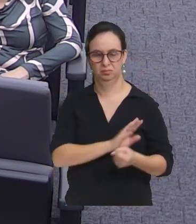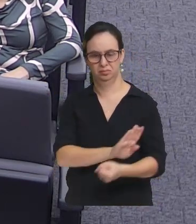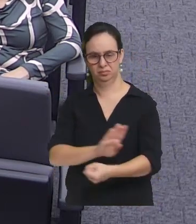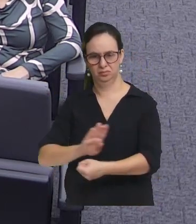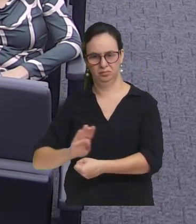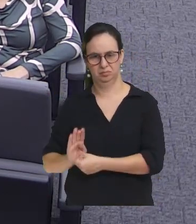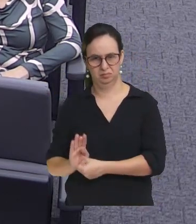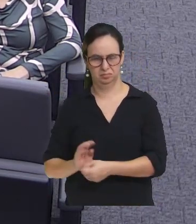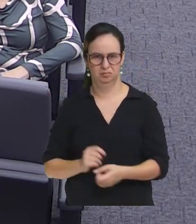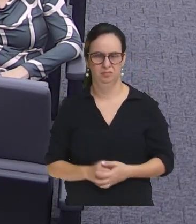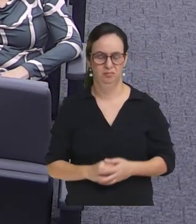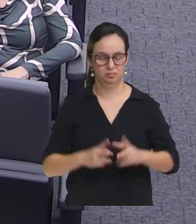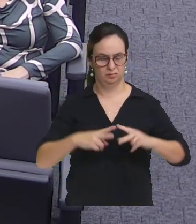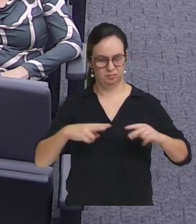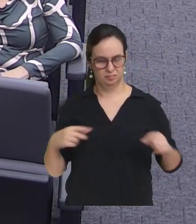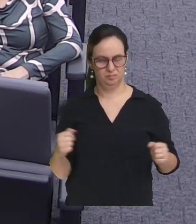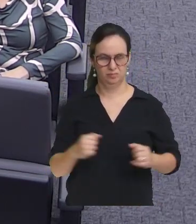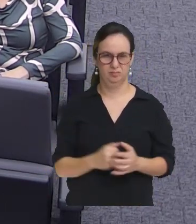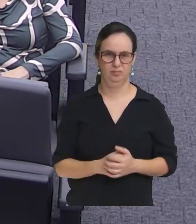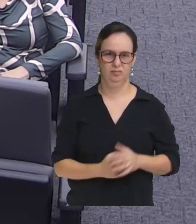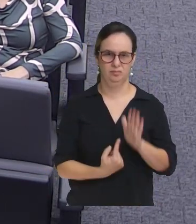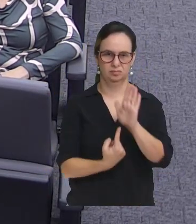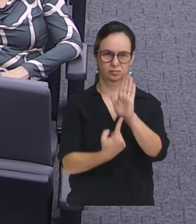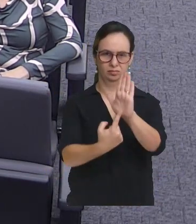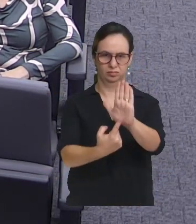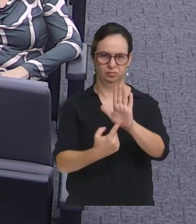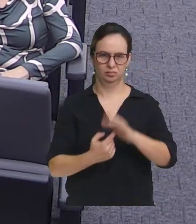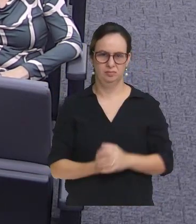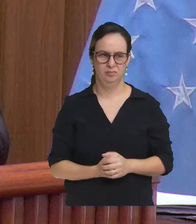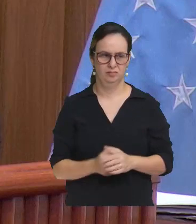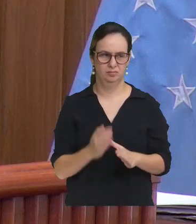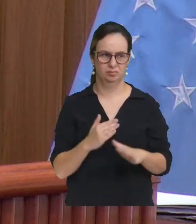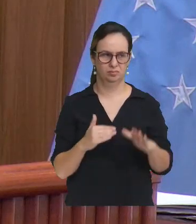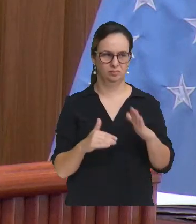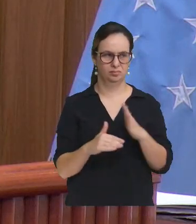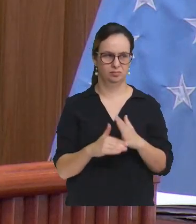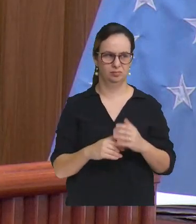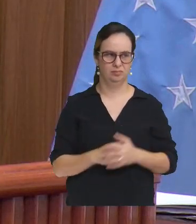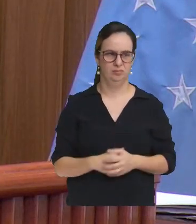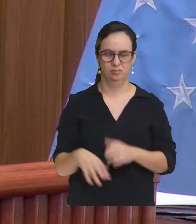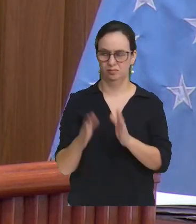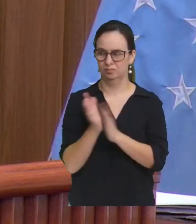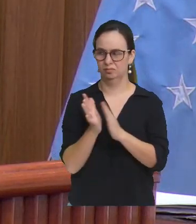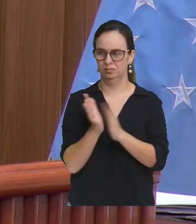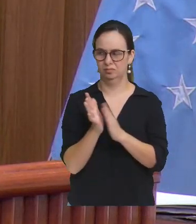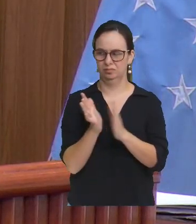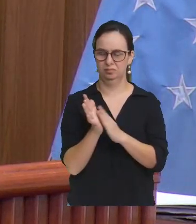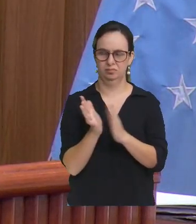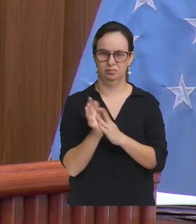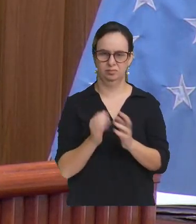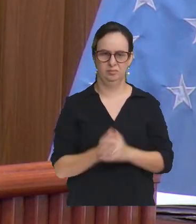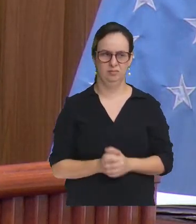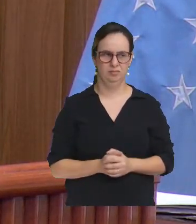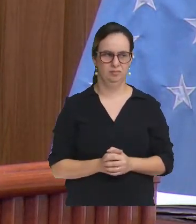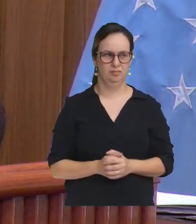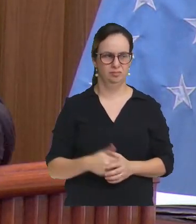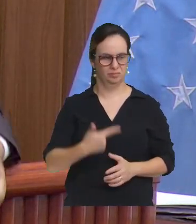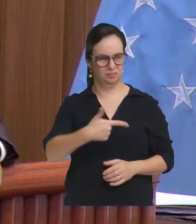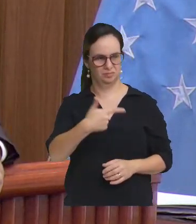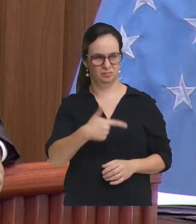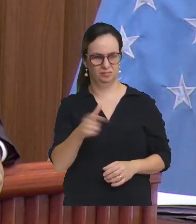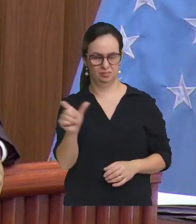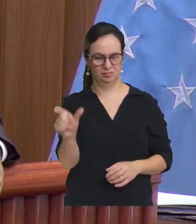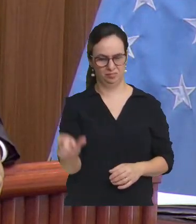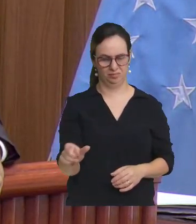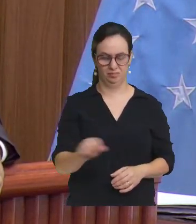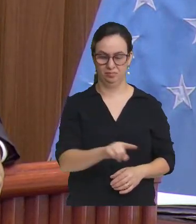enfim. E aí mostra tudo aquilo que vocês construíram. Então, parabéns, Lucas, parabéns, Mayara, e extensivo aos seus familiares. Eu